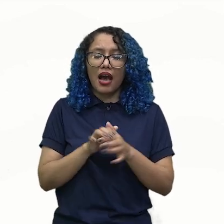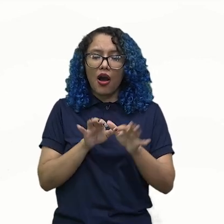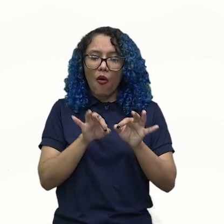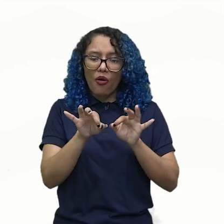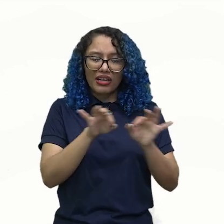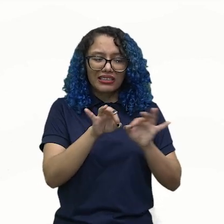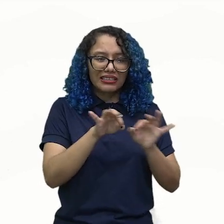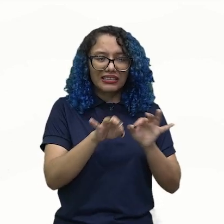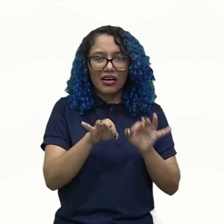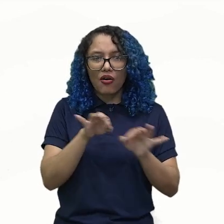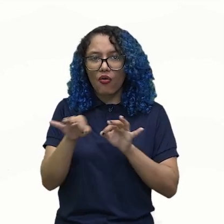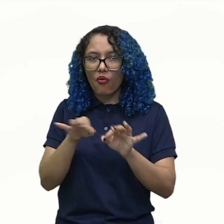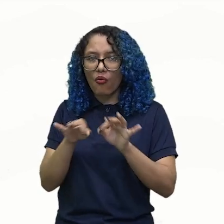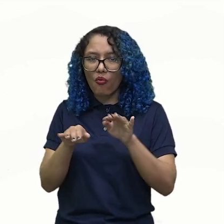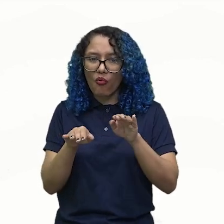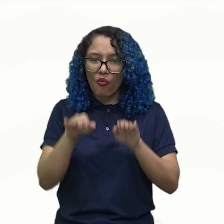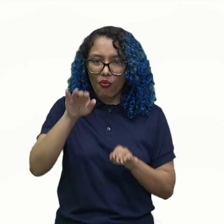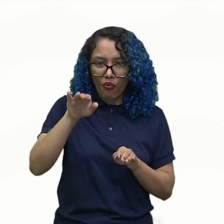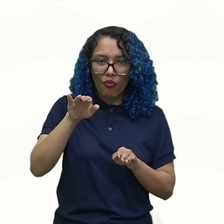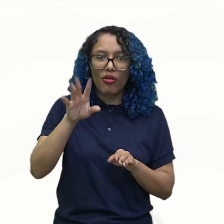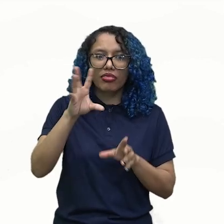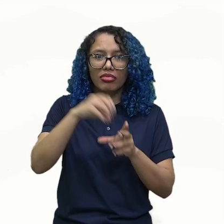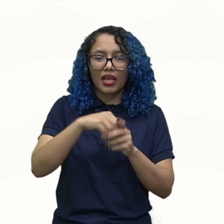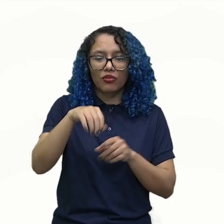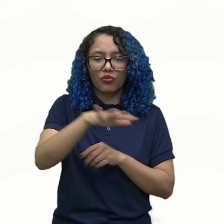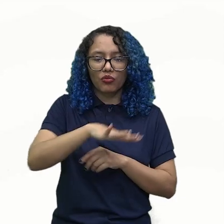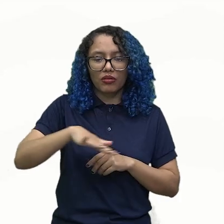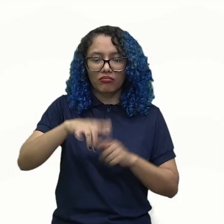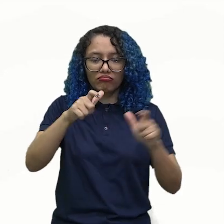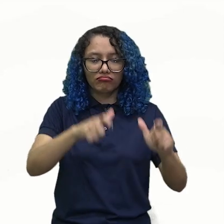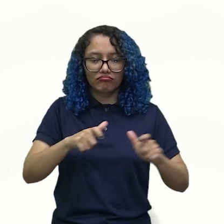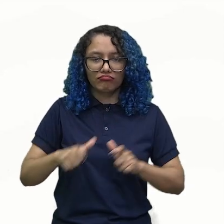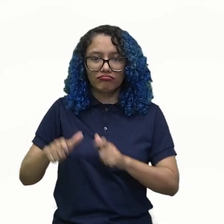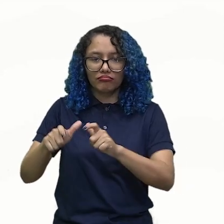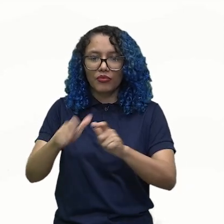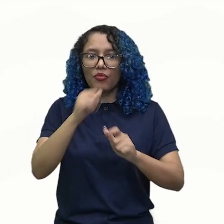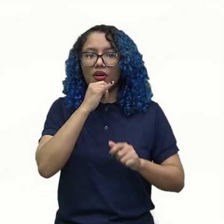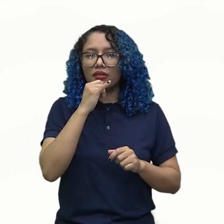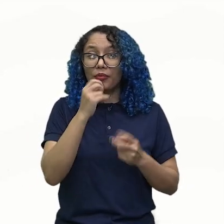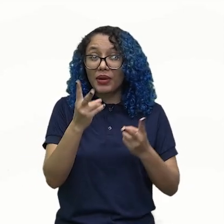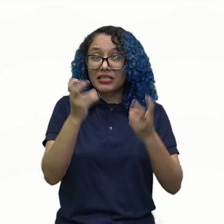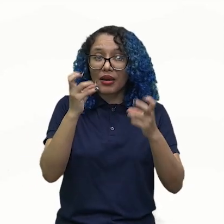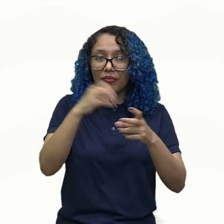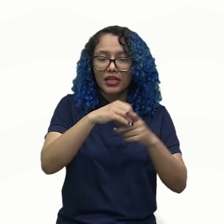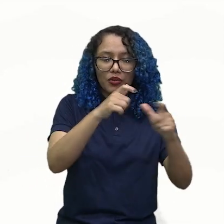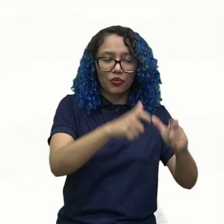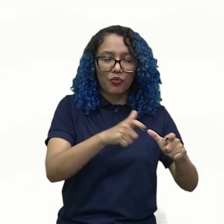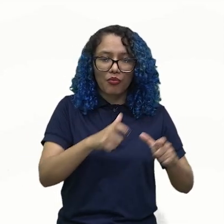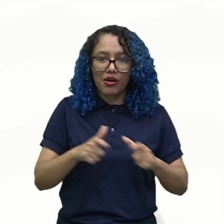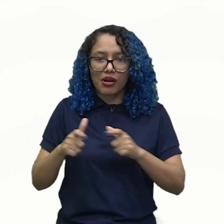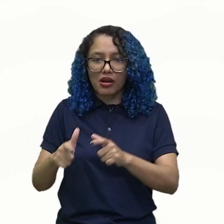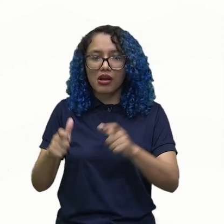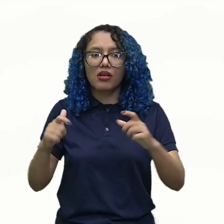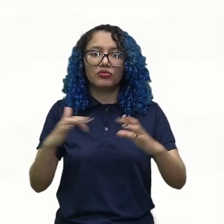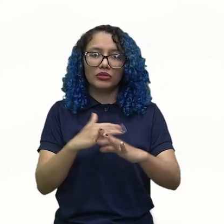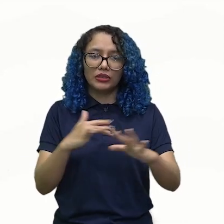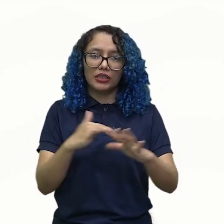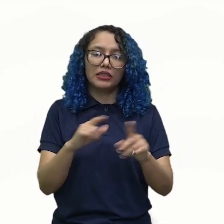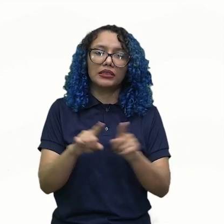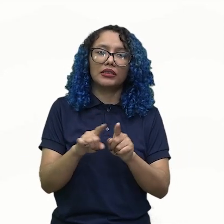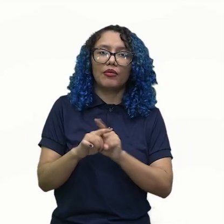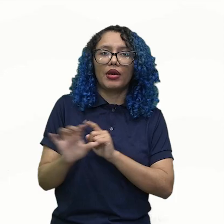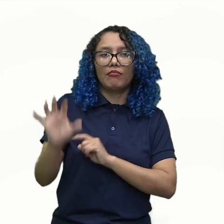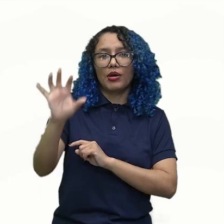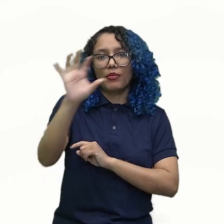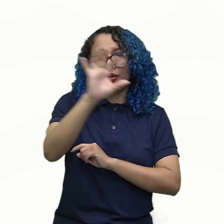geográfico, tá? A desigualdade socioespacial. Ela pode ser observada entre bairros, cidades ou regiões.